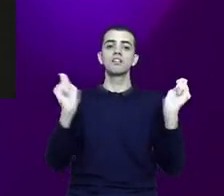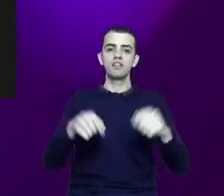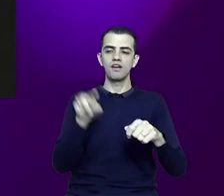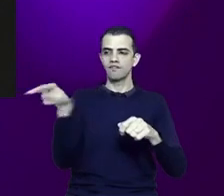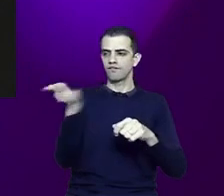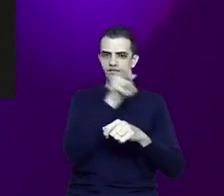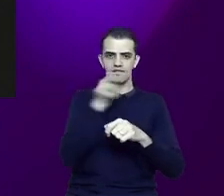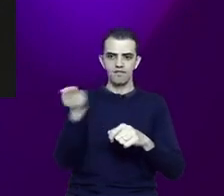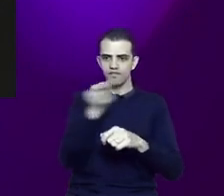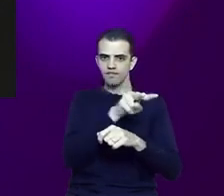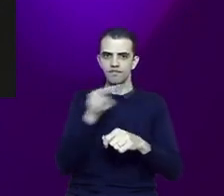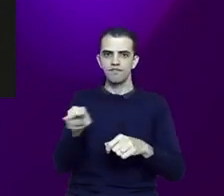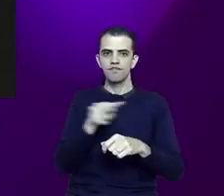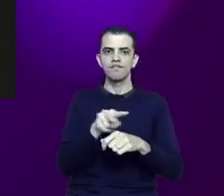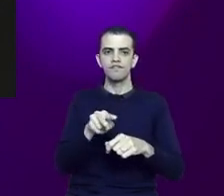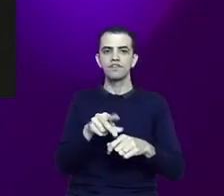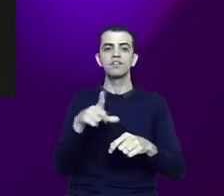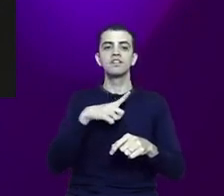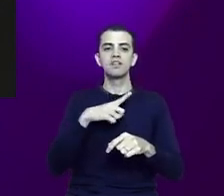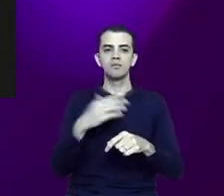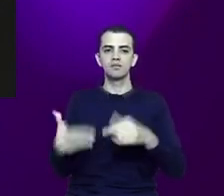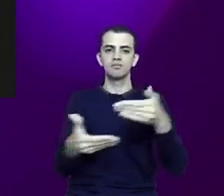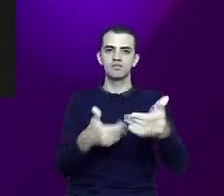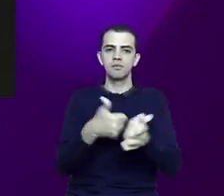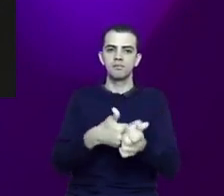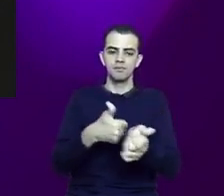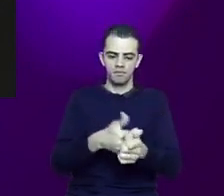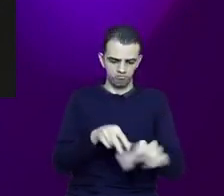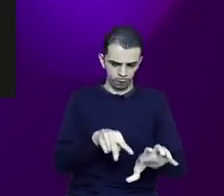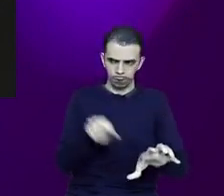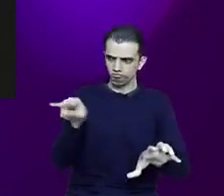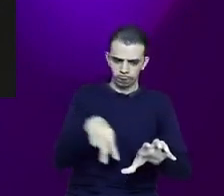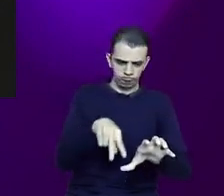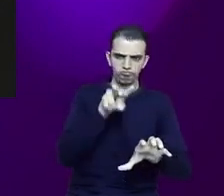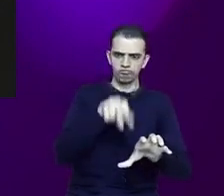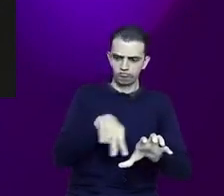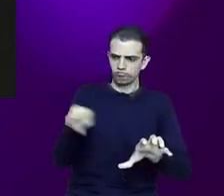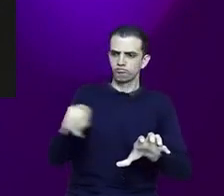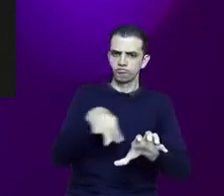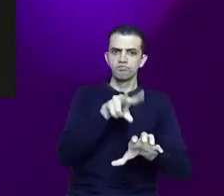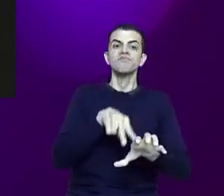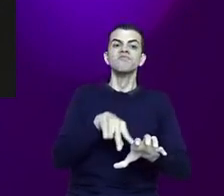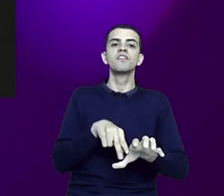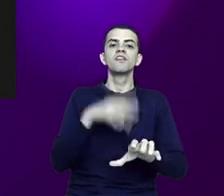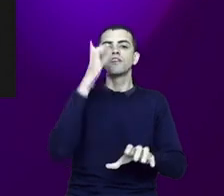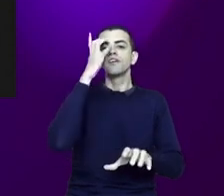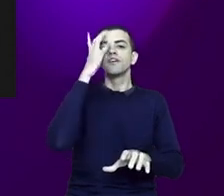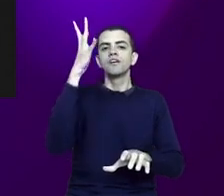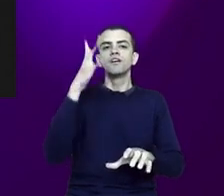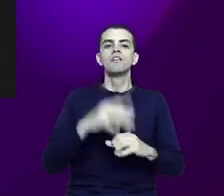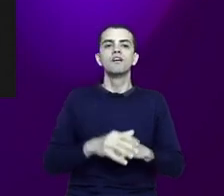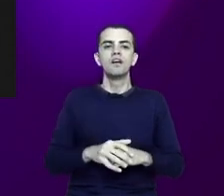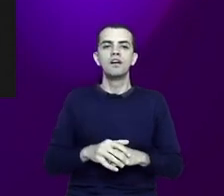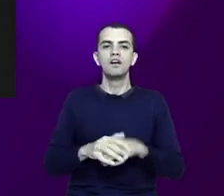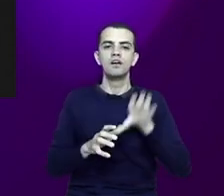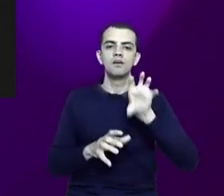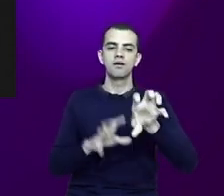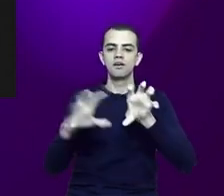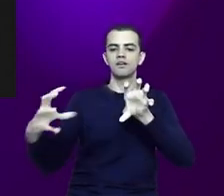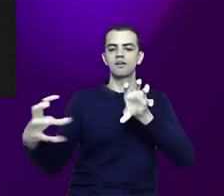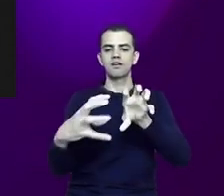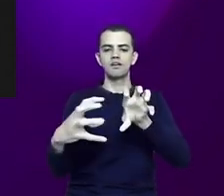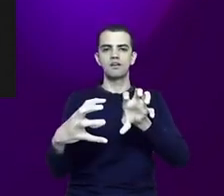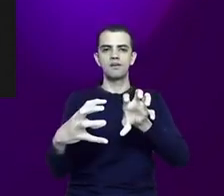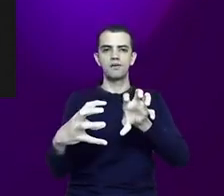telas, inclusive posicionadas da forma como ela seria, né? A gente consegue lateralizar a tela e